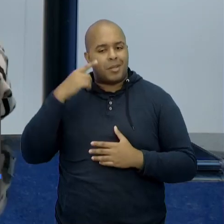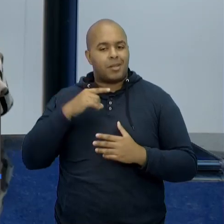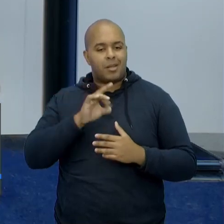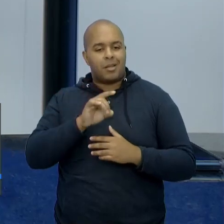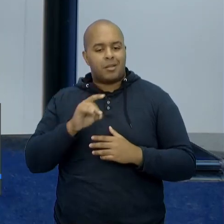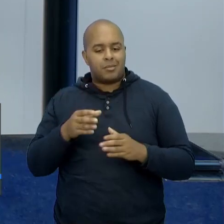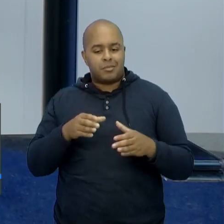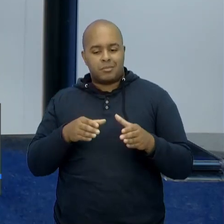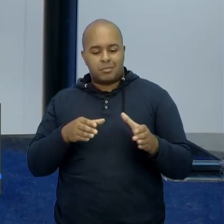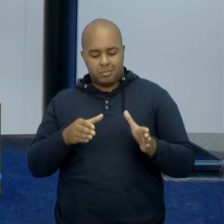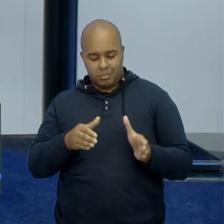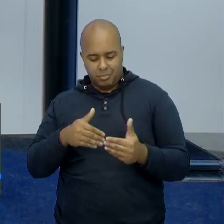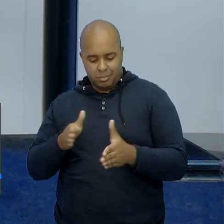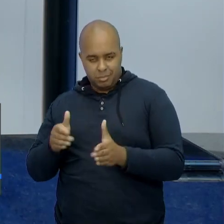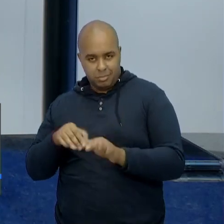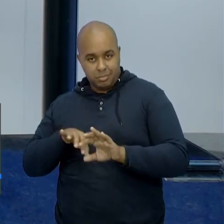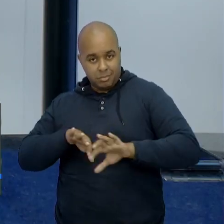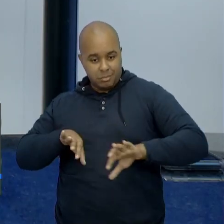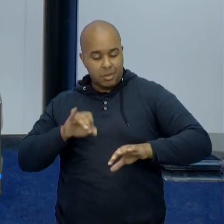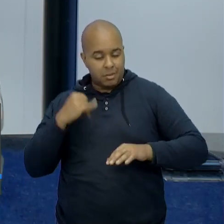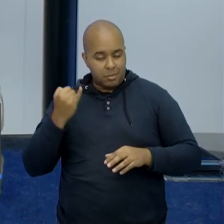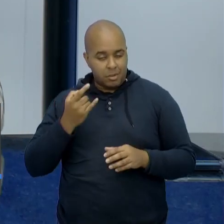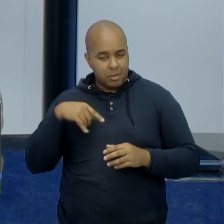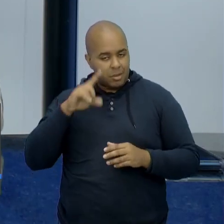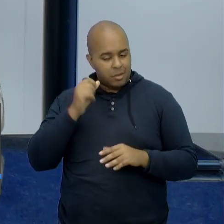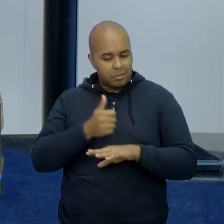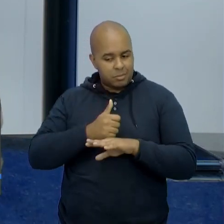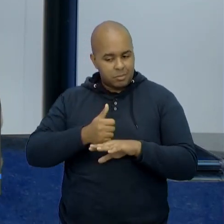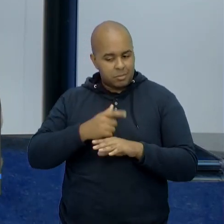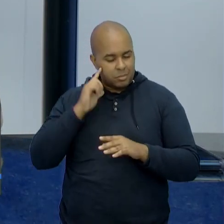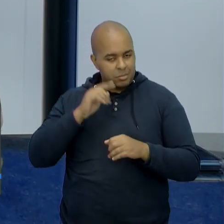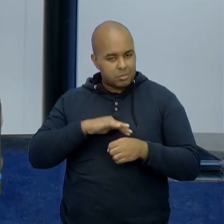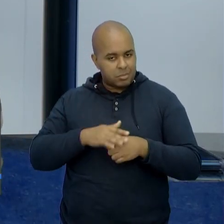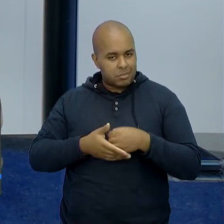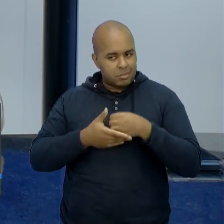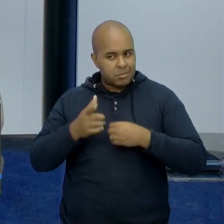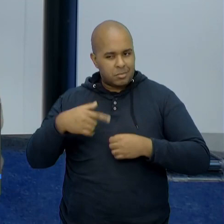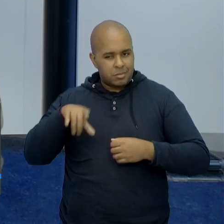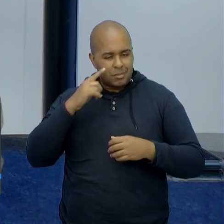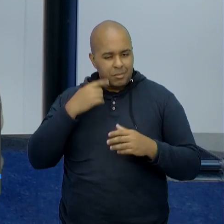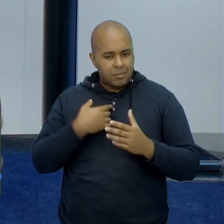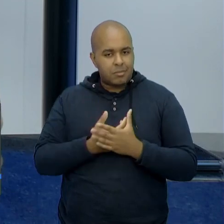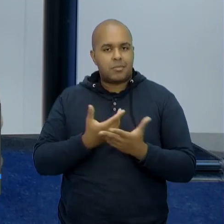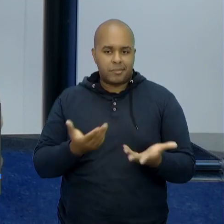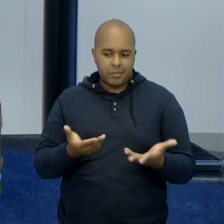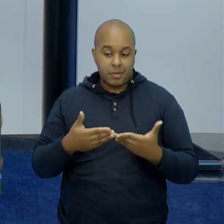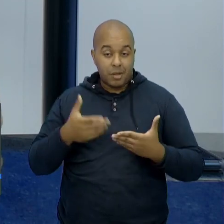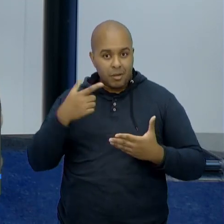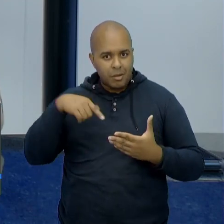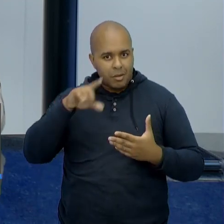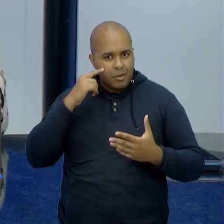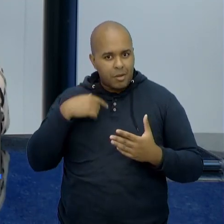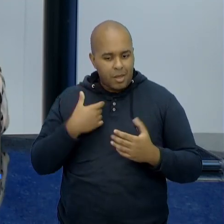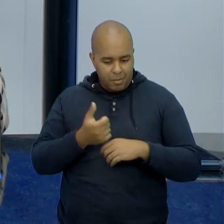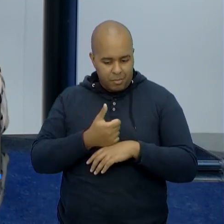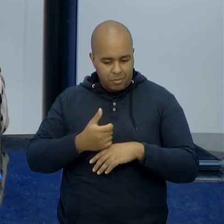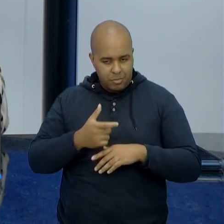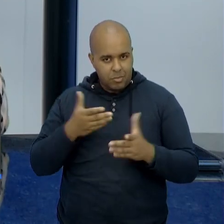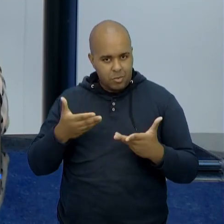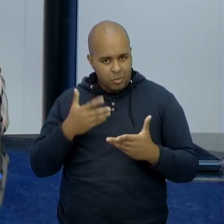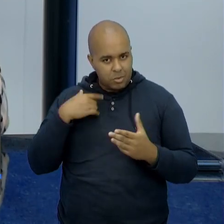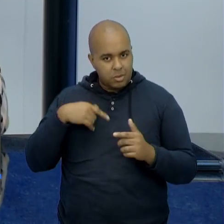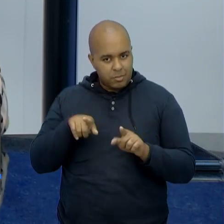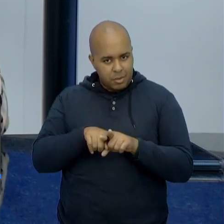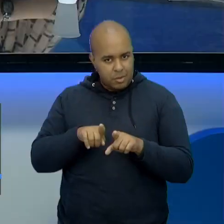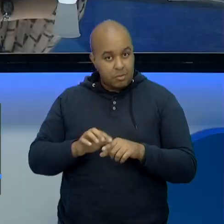cada caixinha separada. É importante o profissional de sustentabilidade. E, gente, isso aqui é profissão do hoje e